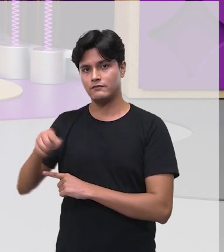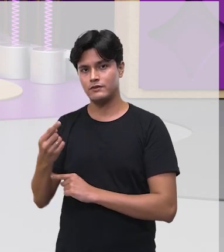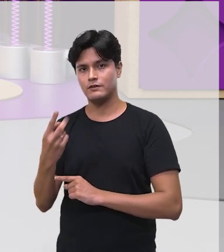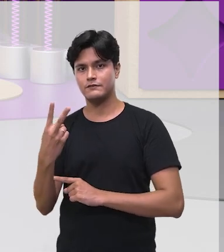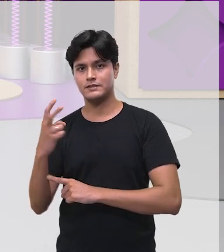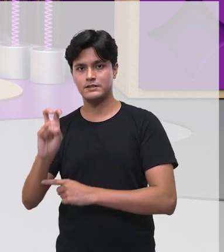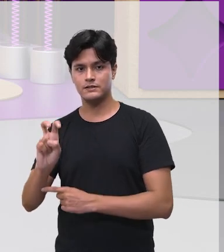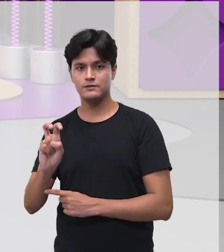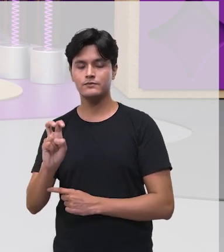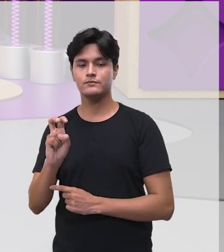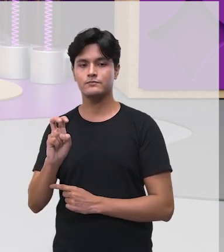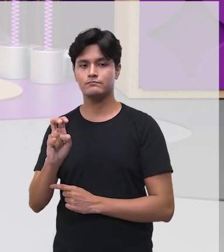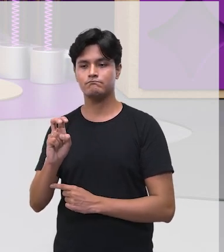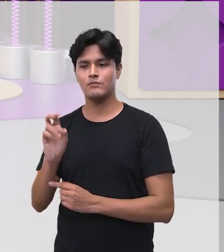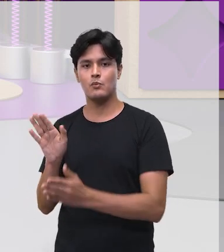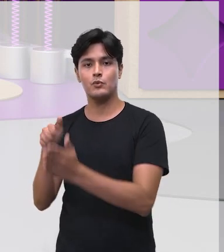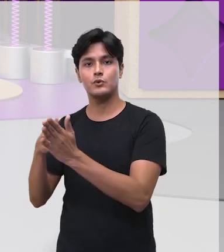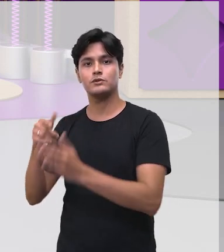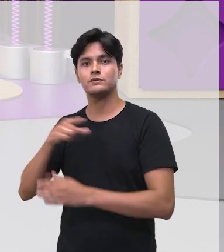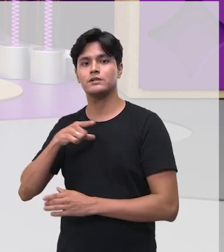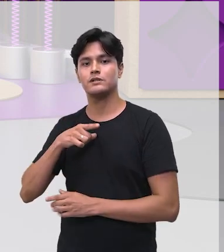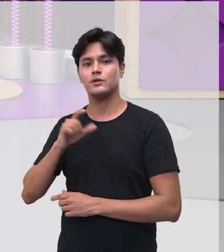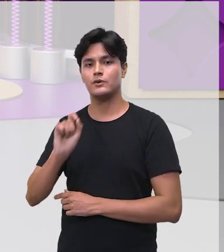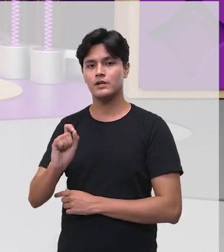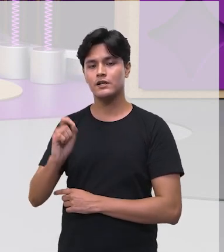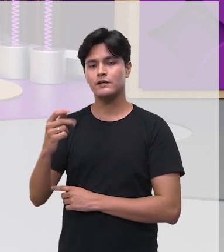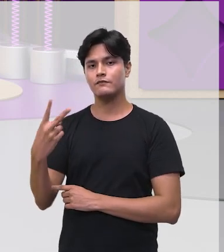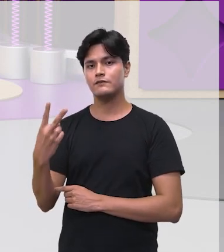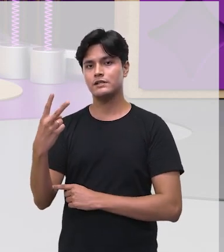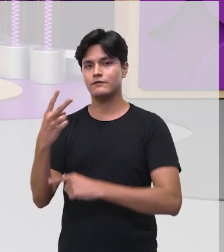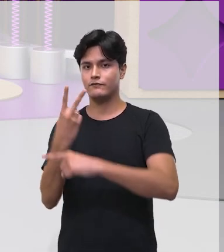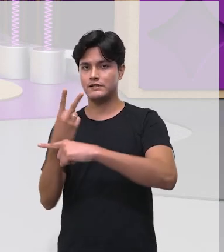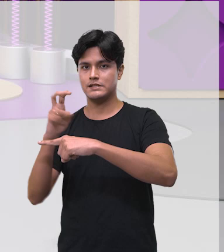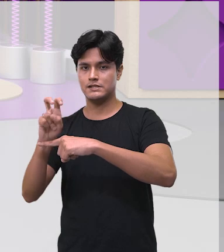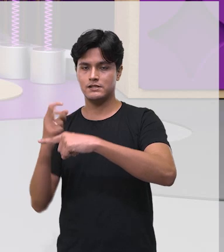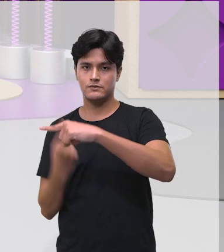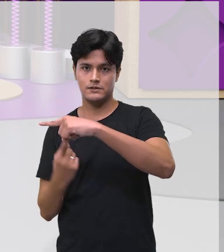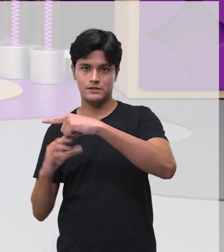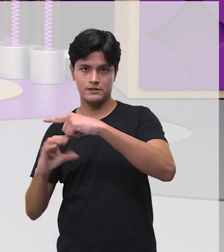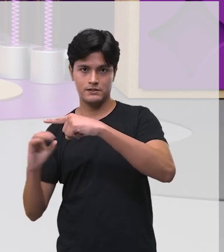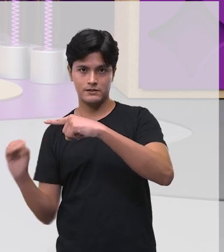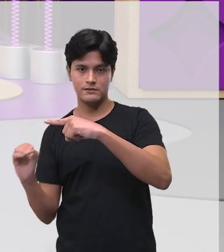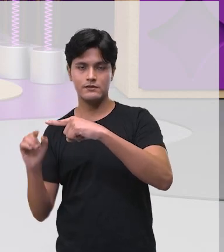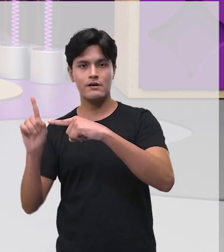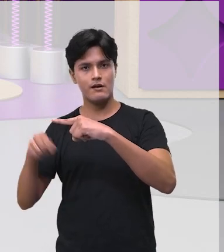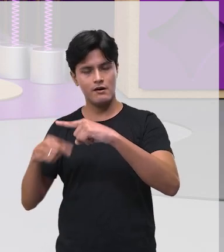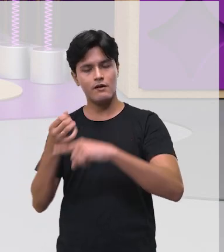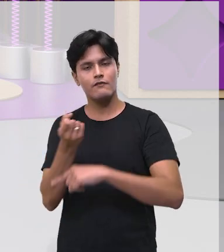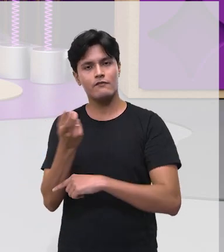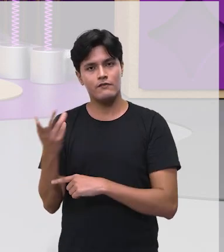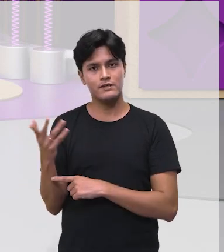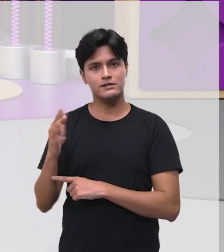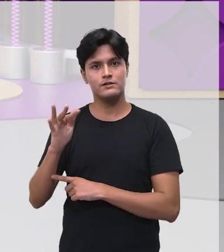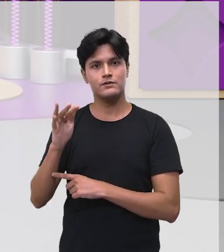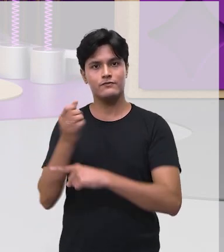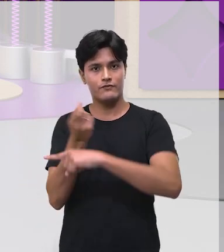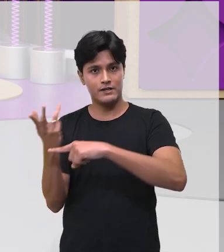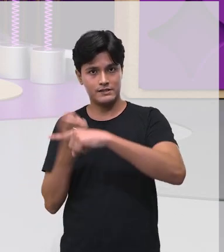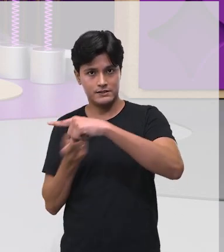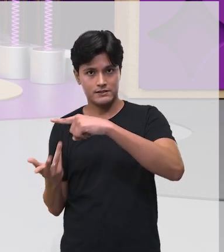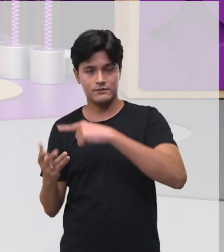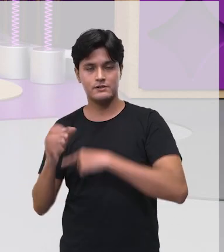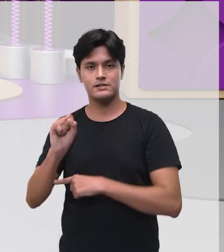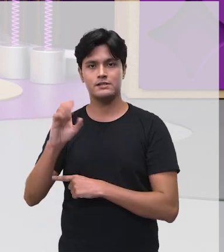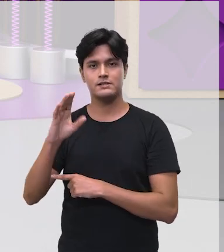0,25, né? E por último ali o 25 sobre 100, que vai ser a minha fração centesimal. E essa